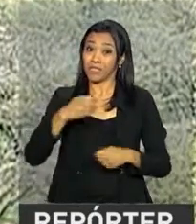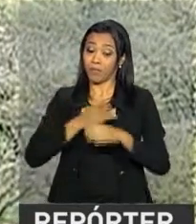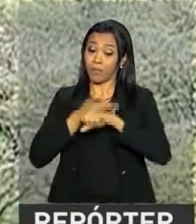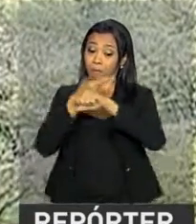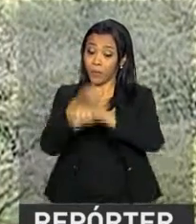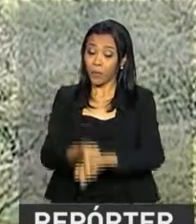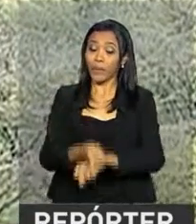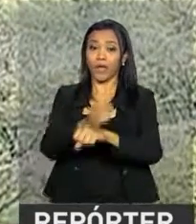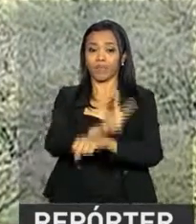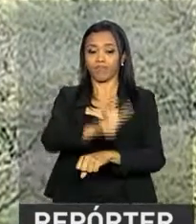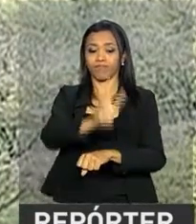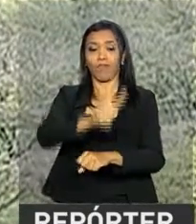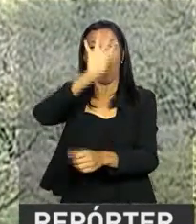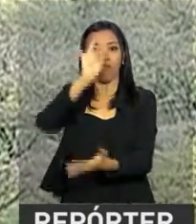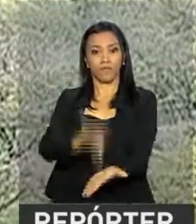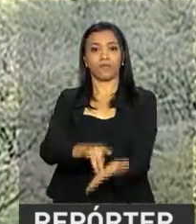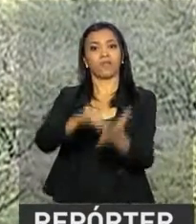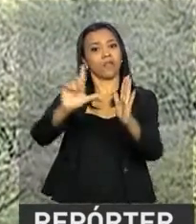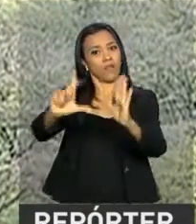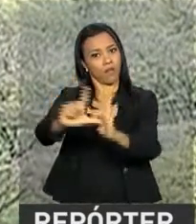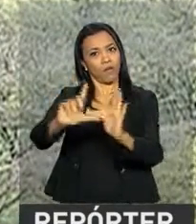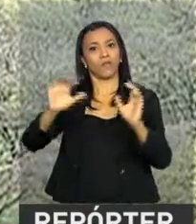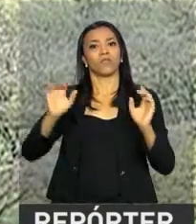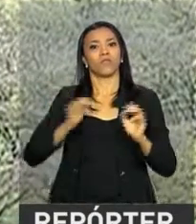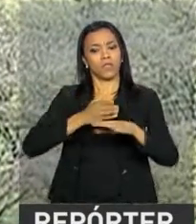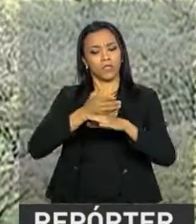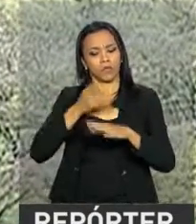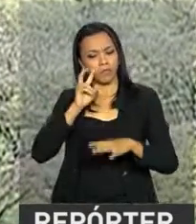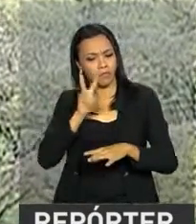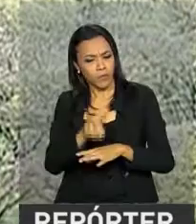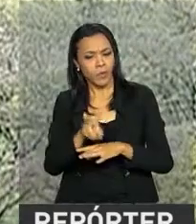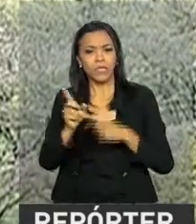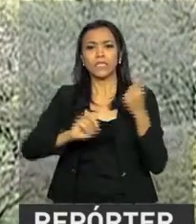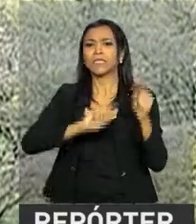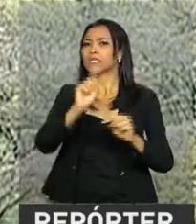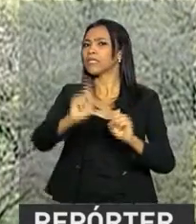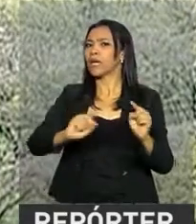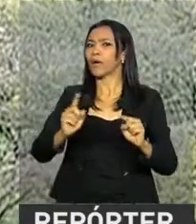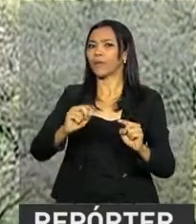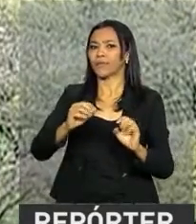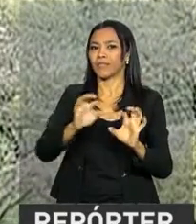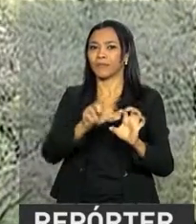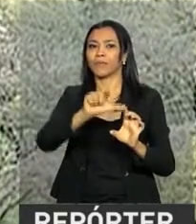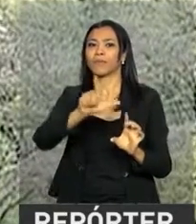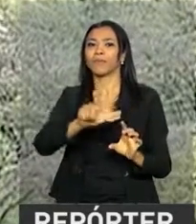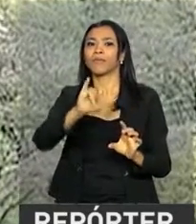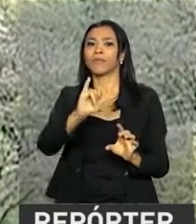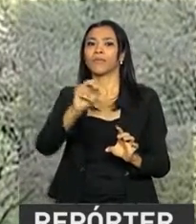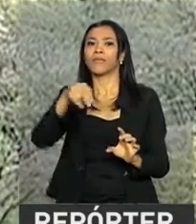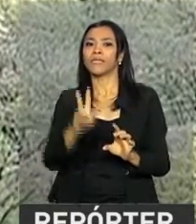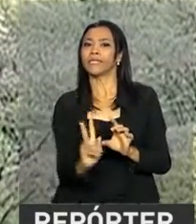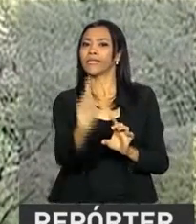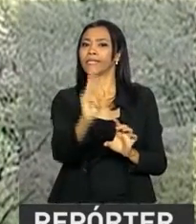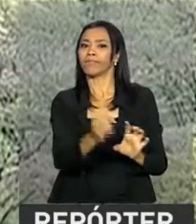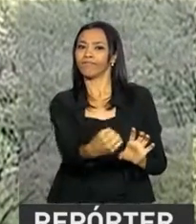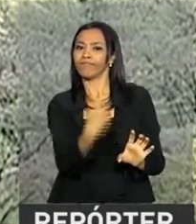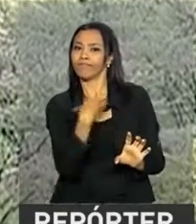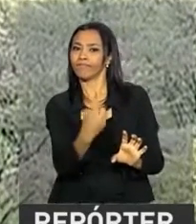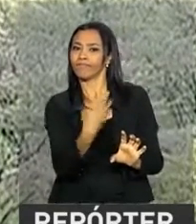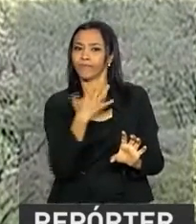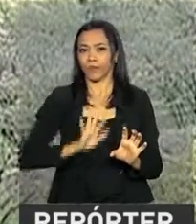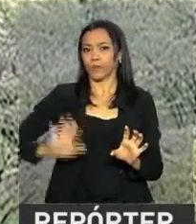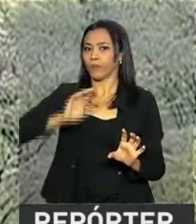loja e acessar por meio de endereço eletrônico e não por meio de links. Outra dica importante